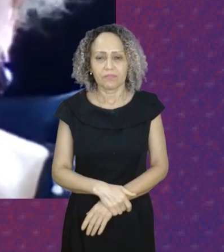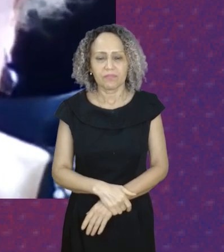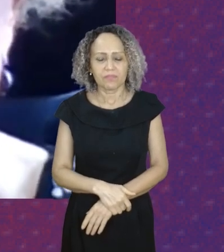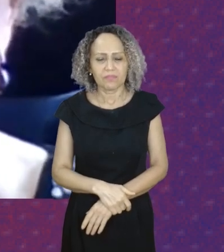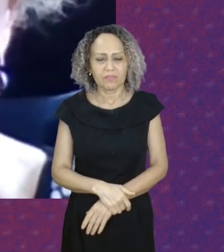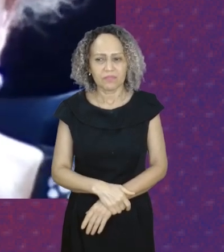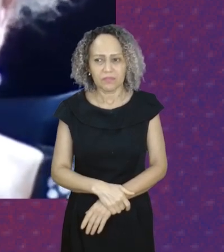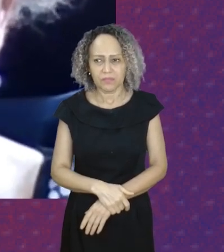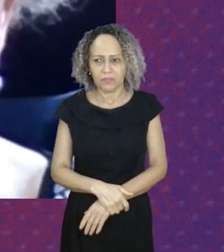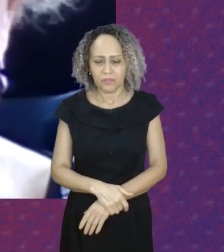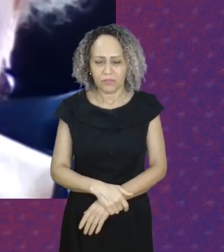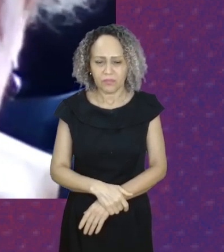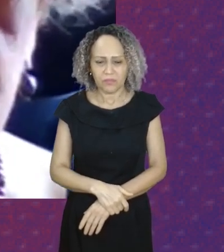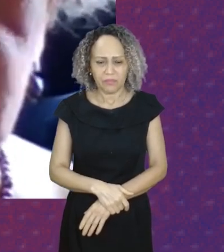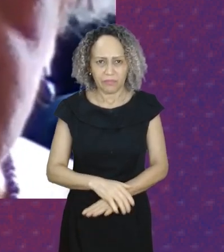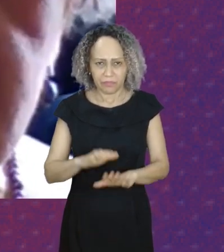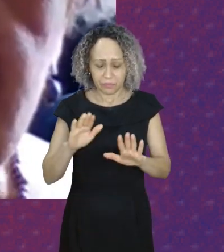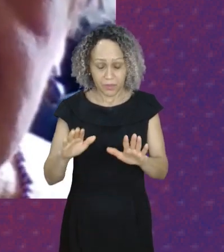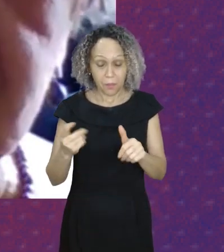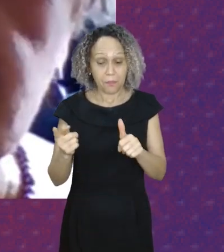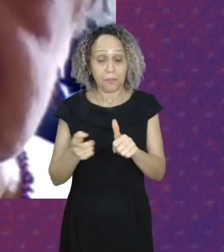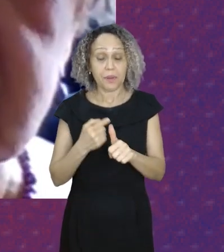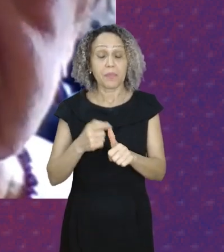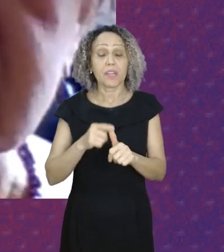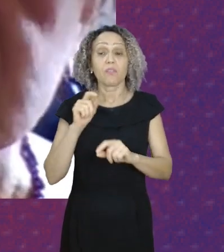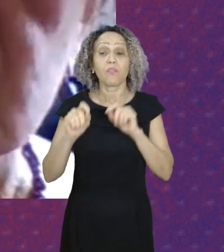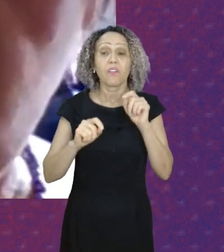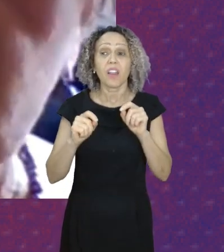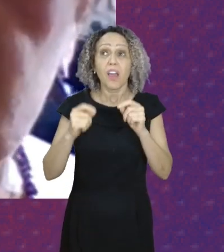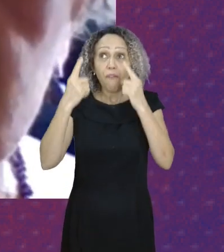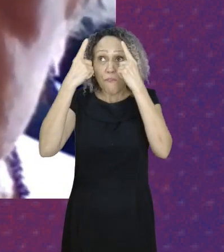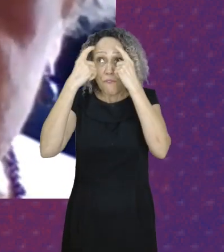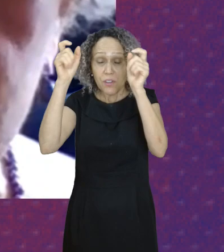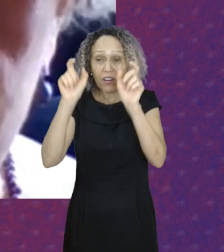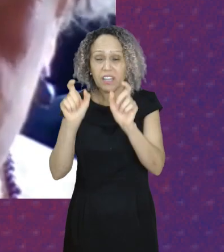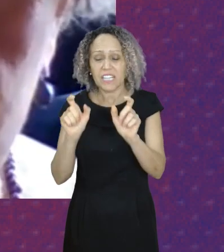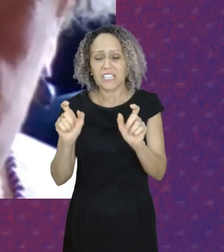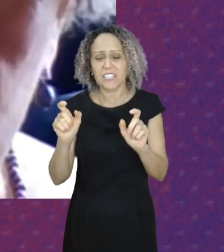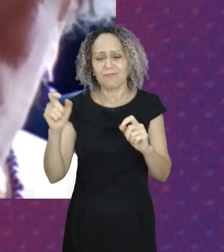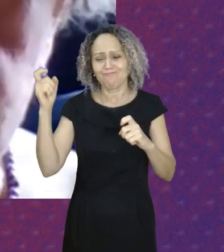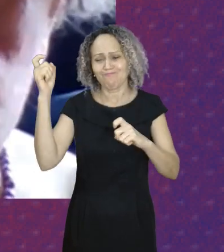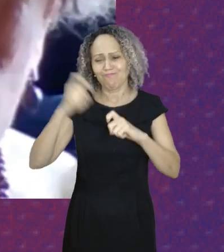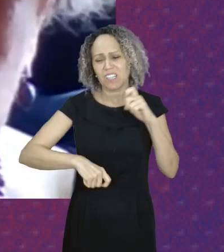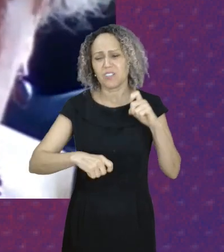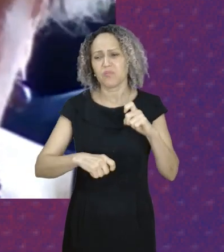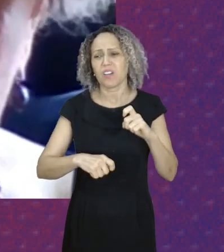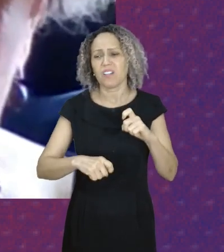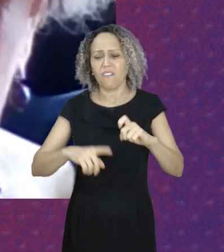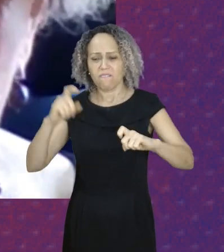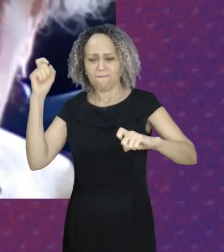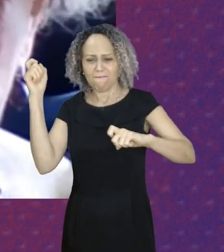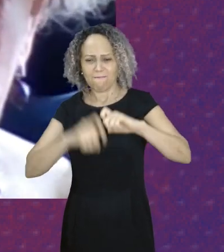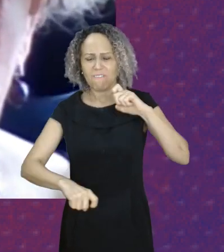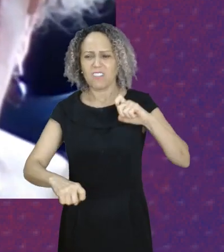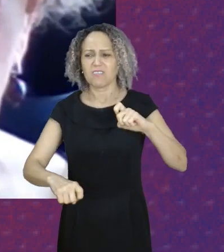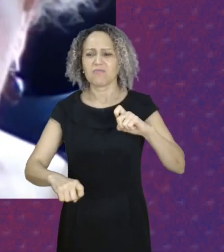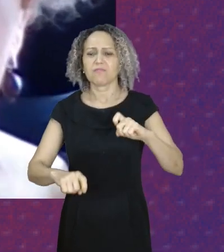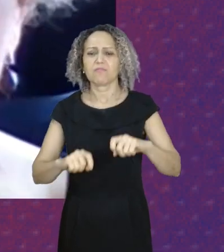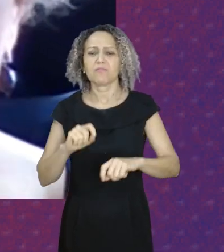Antes de falar das leis, eu quero falar a violência sexual, o estupro,